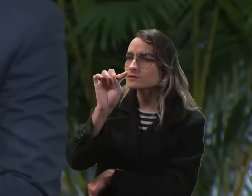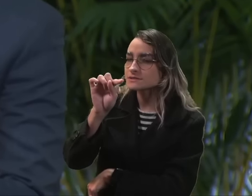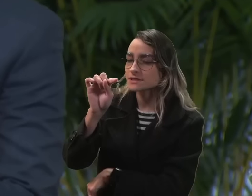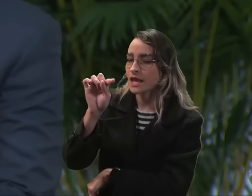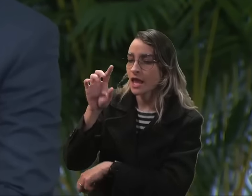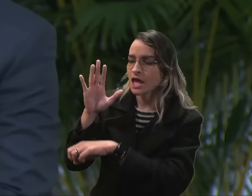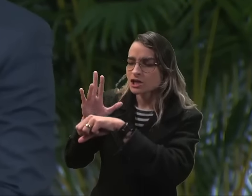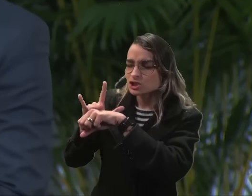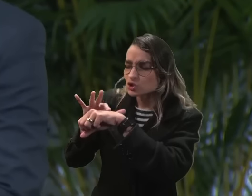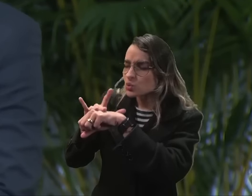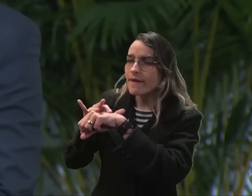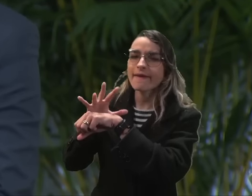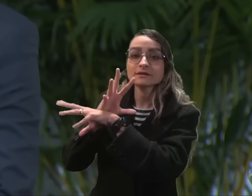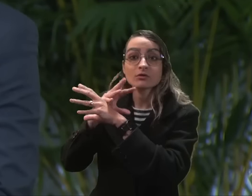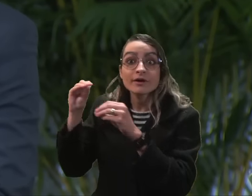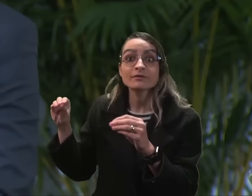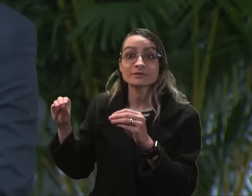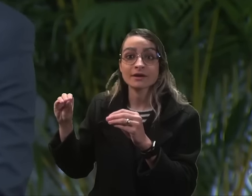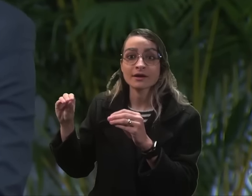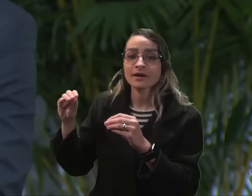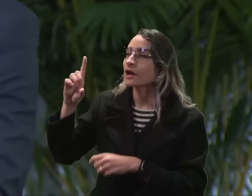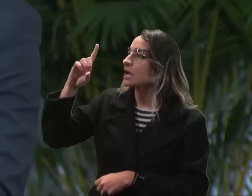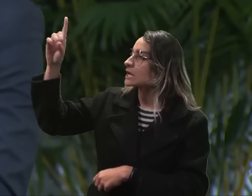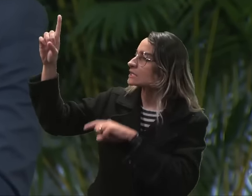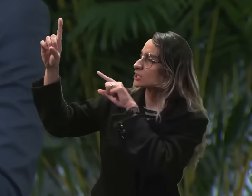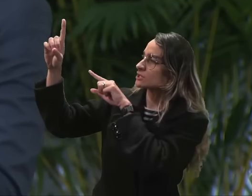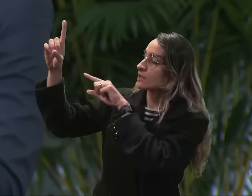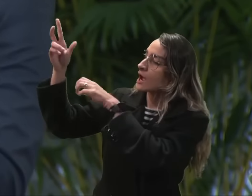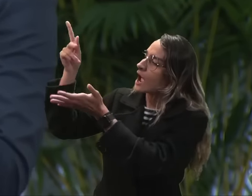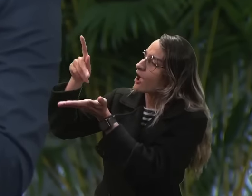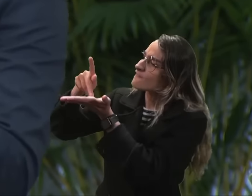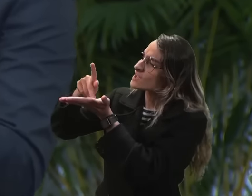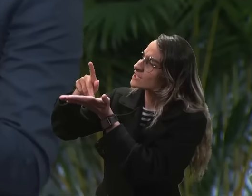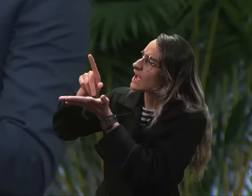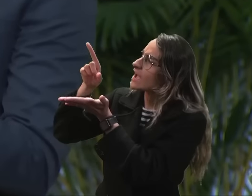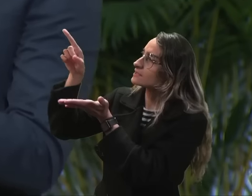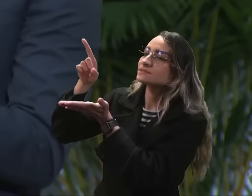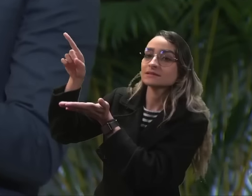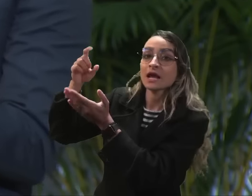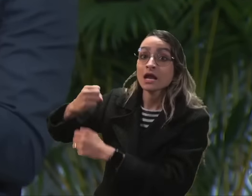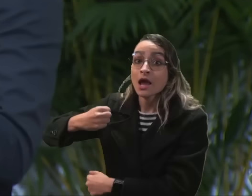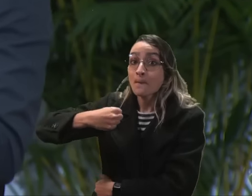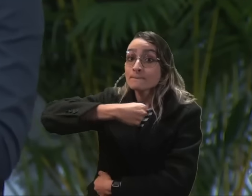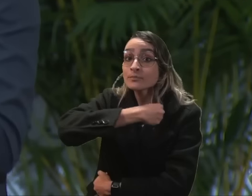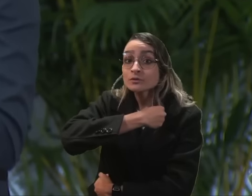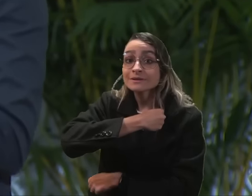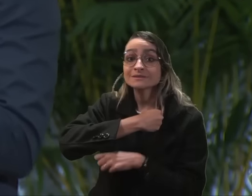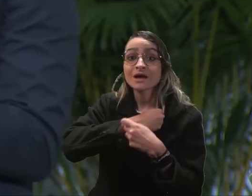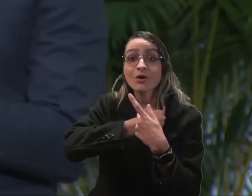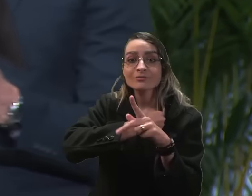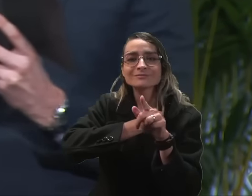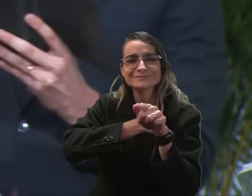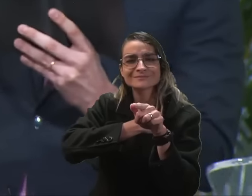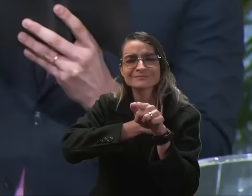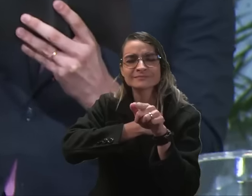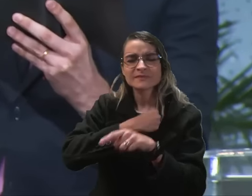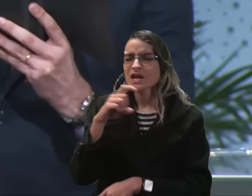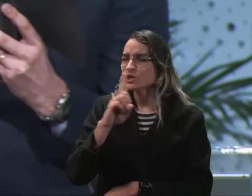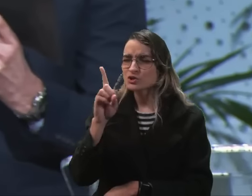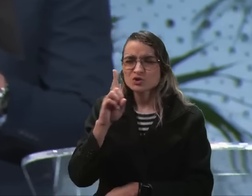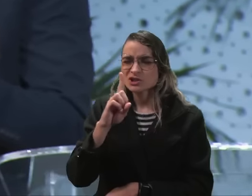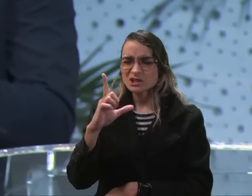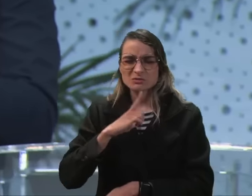asas estarás seguro a sua verdade é pavês é escudo não te assustarás do terror noturno nem da